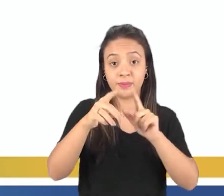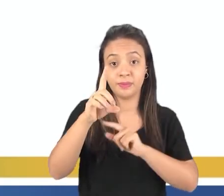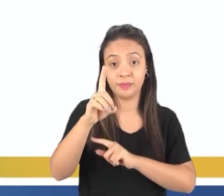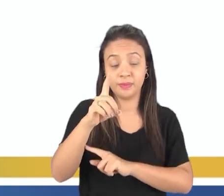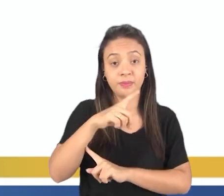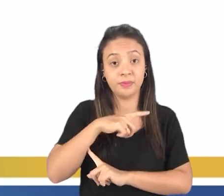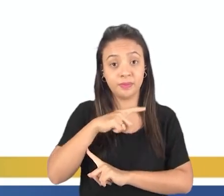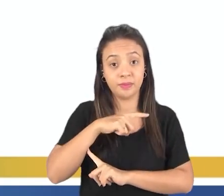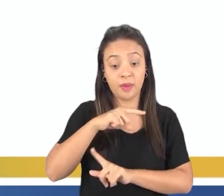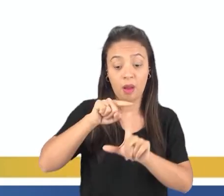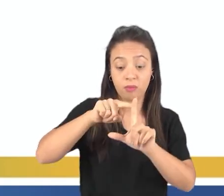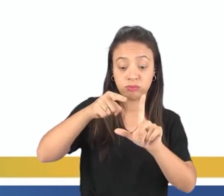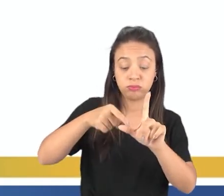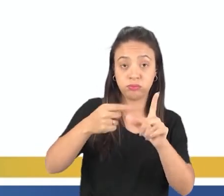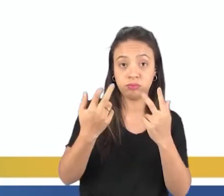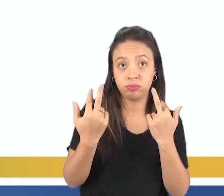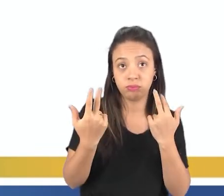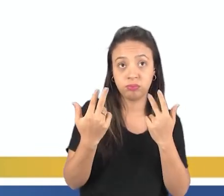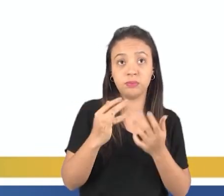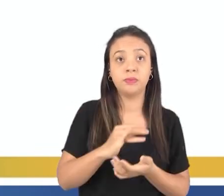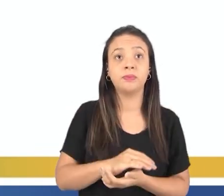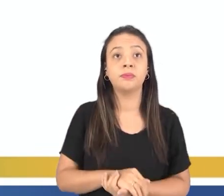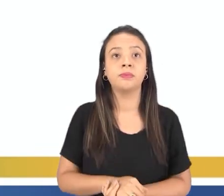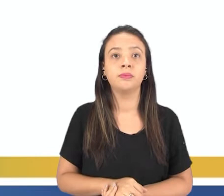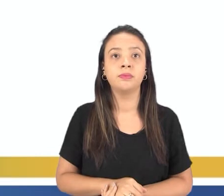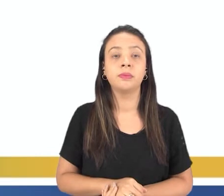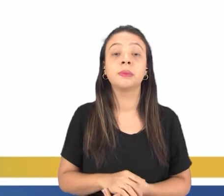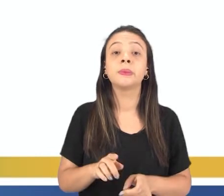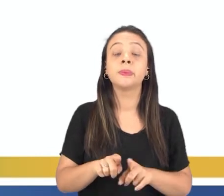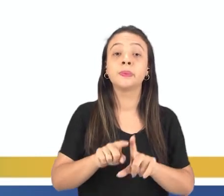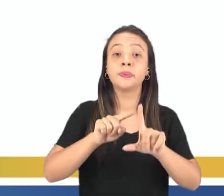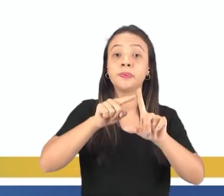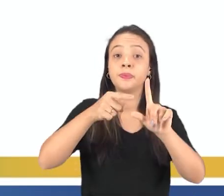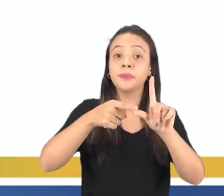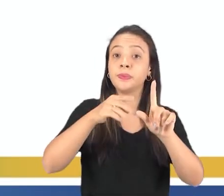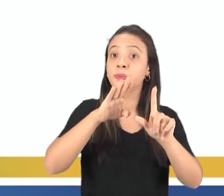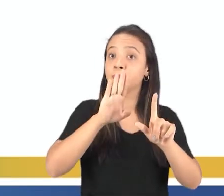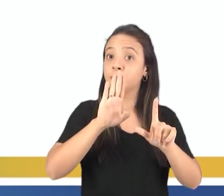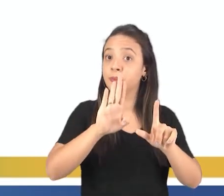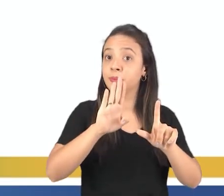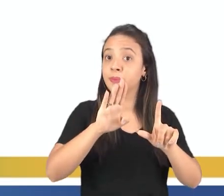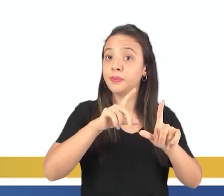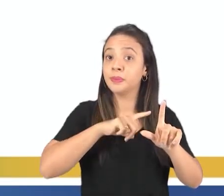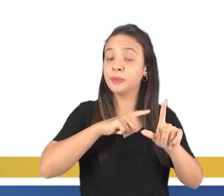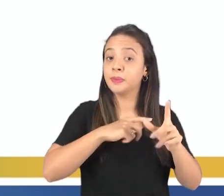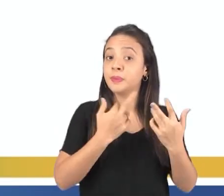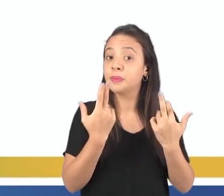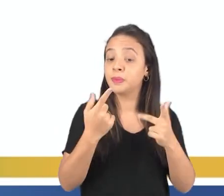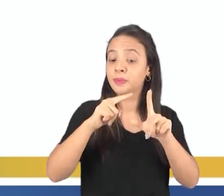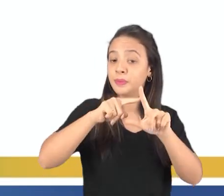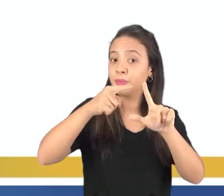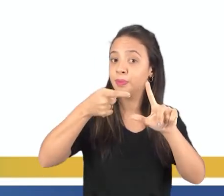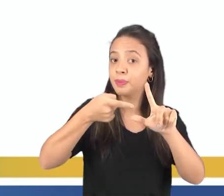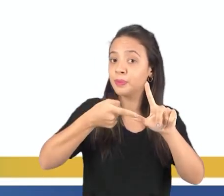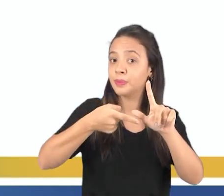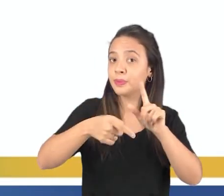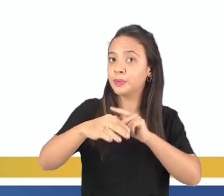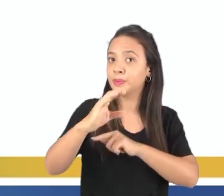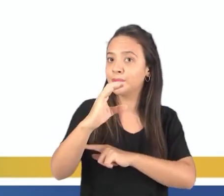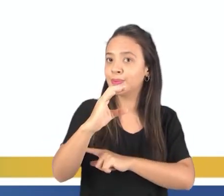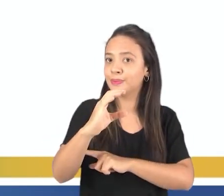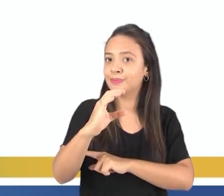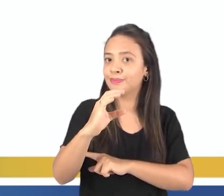a mesma abertura ao ângulo D. E o ângulo B tem a mesma abertura do ângulo